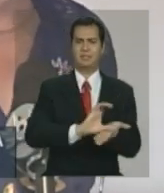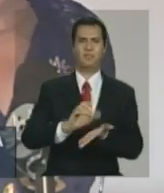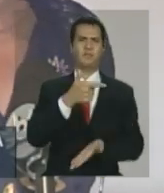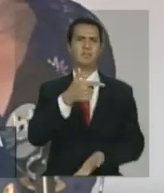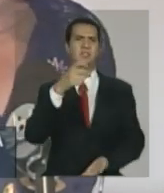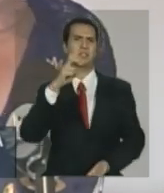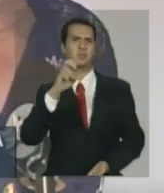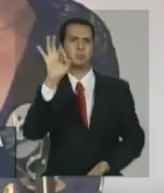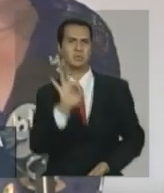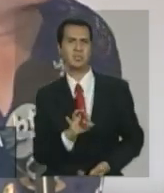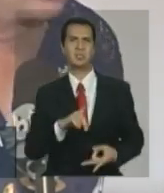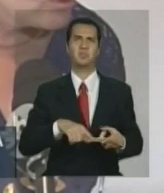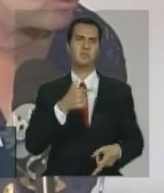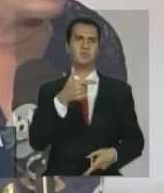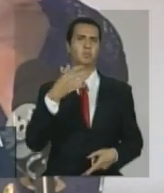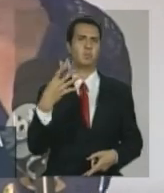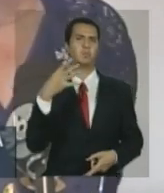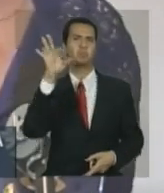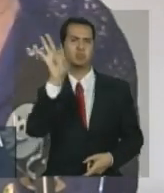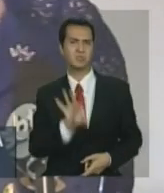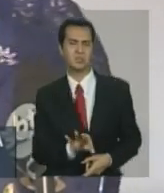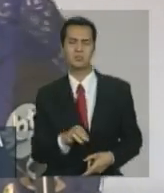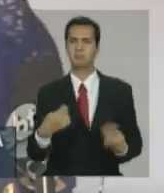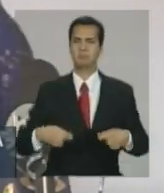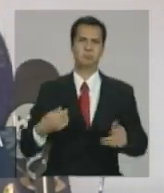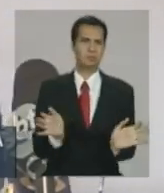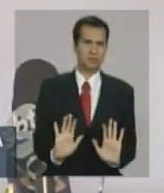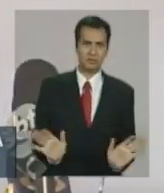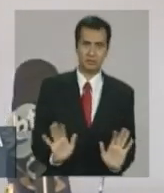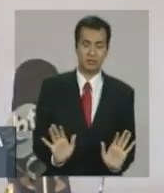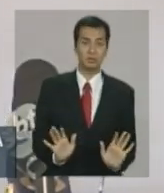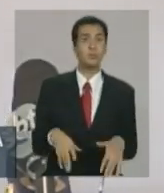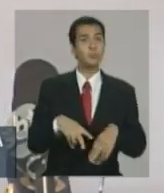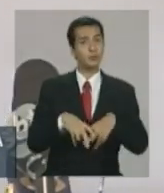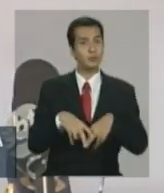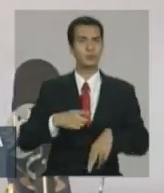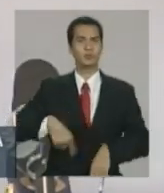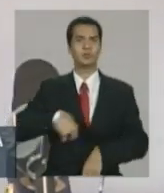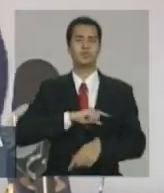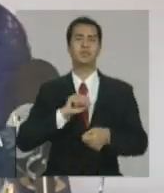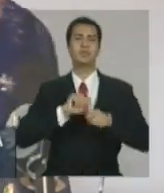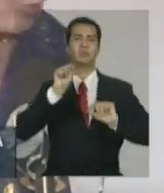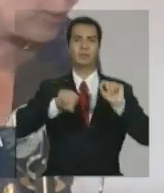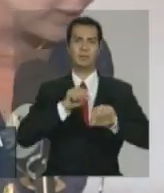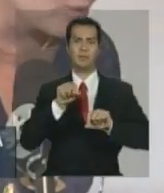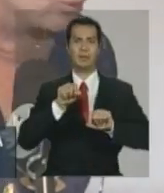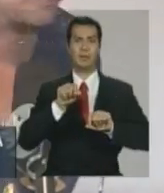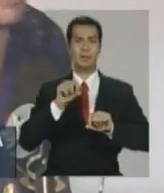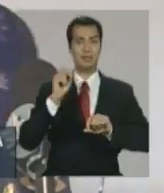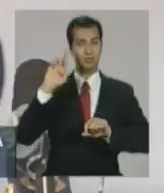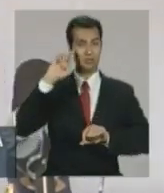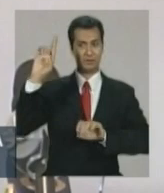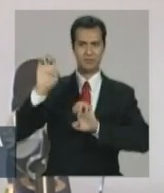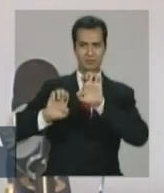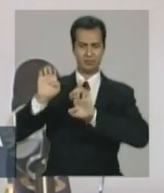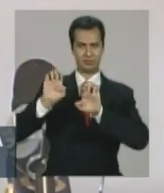25%, 24%. Por isso que nós fizemos aquela reunião com os empresários. Primeiro, foi para